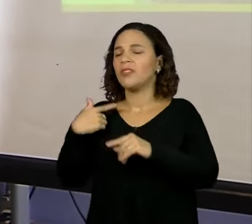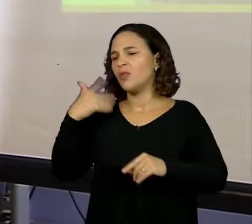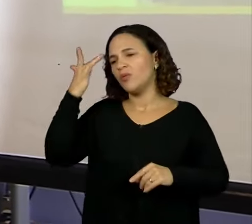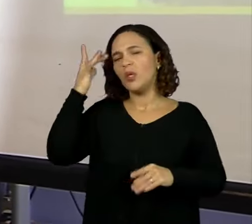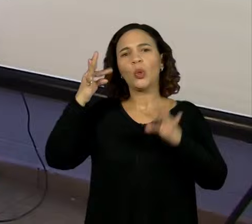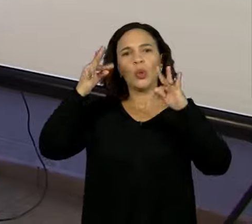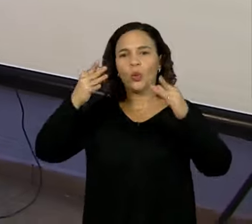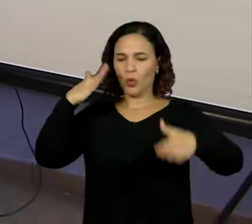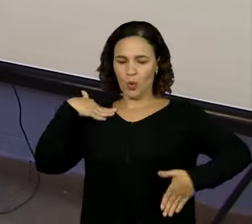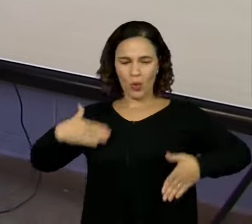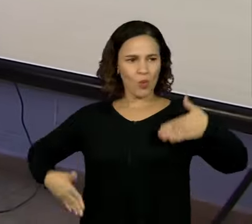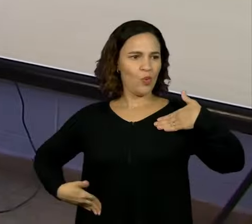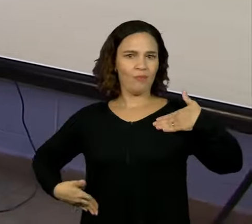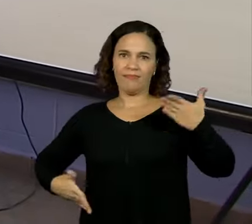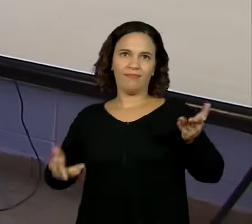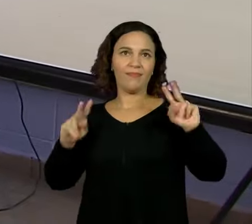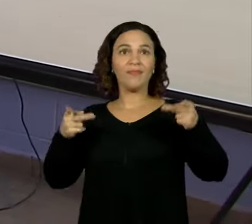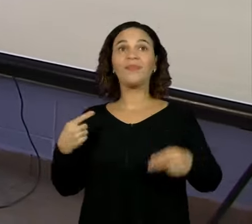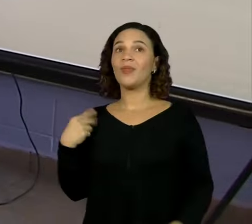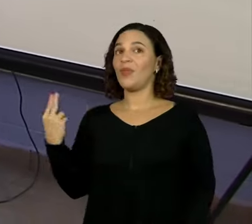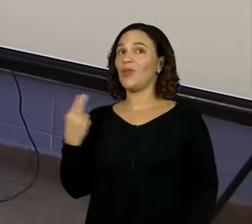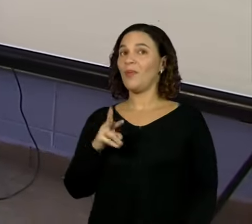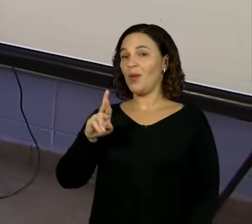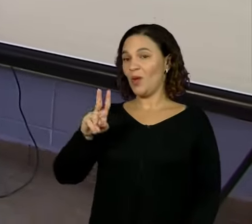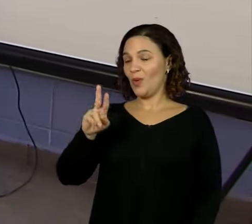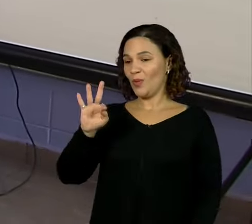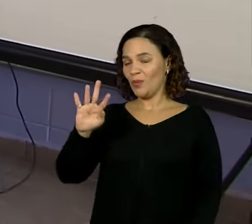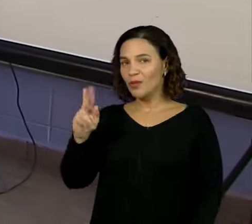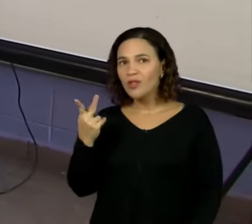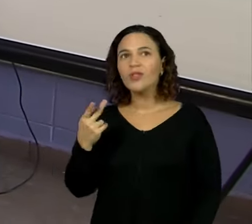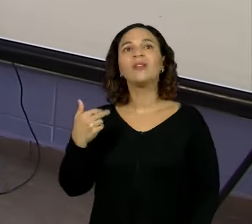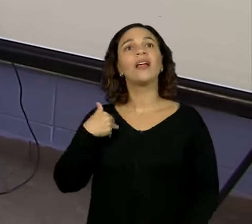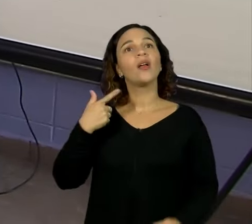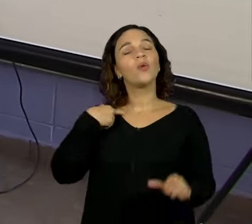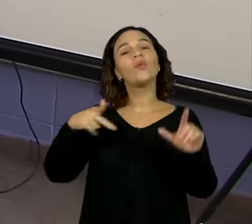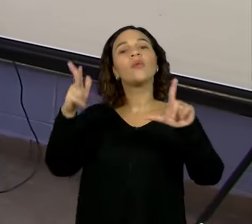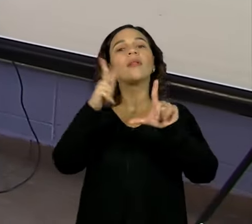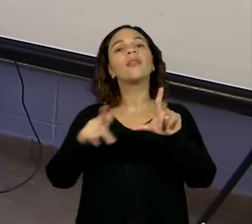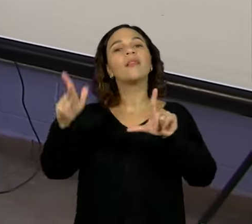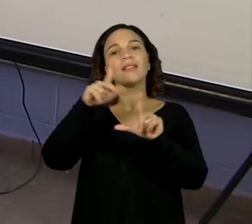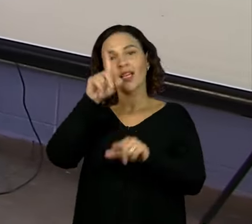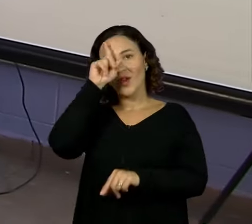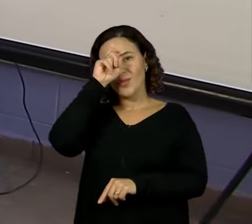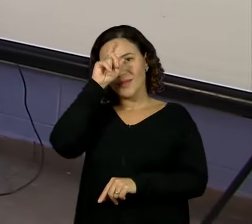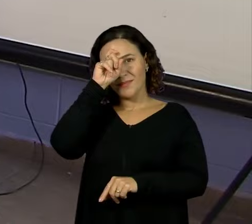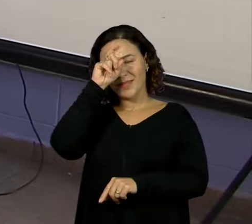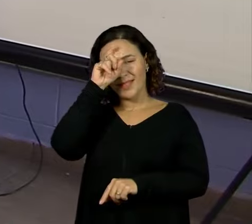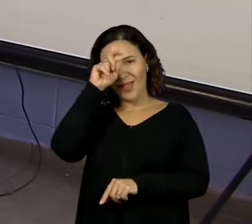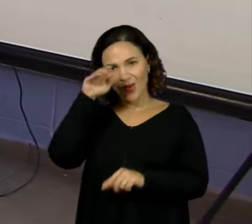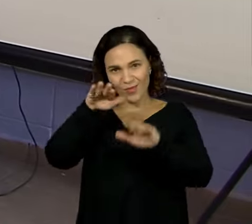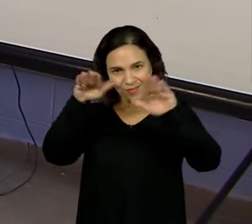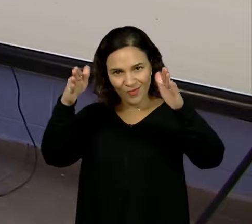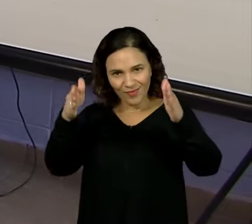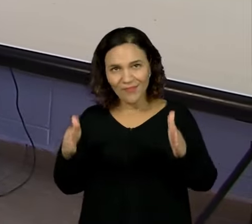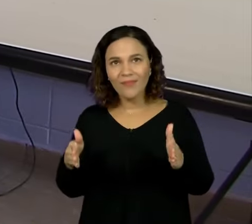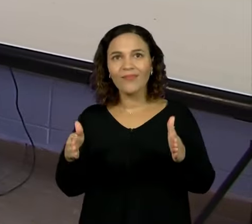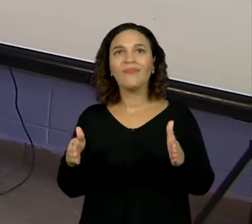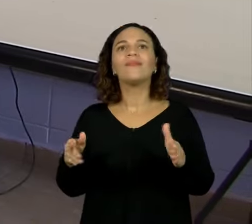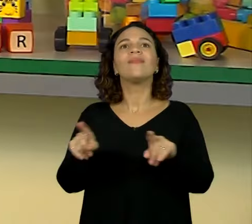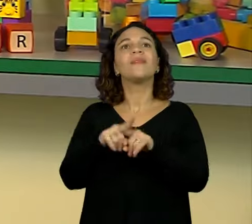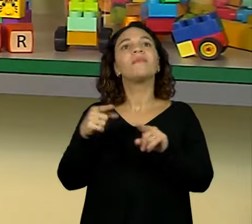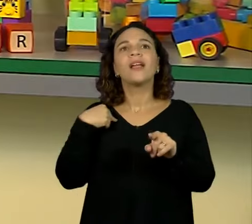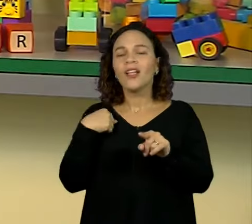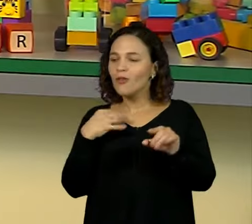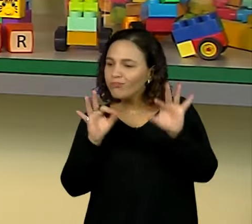sobre o corpo humano. Meu nome é Ruth e eu desenhei o hospital e o... Eu fiz... Ser médico. Com